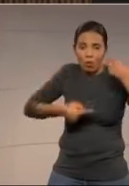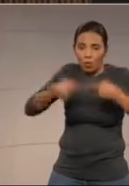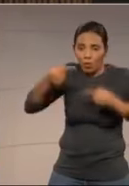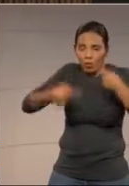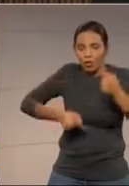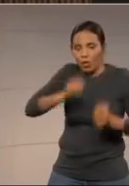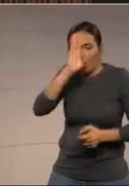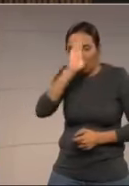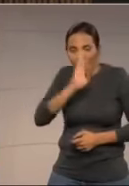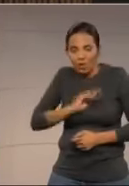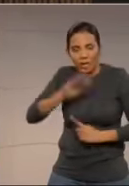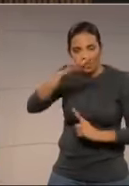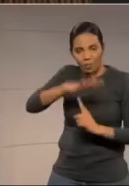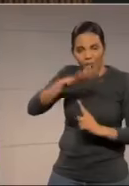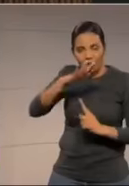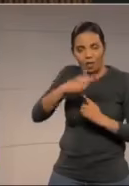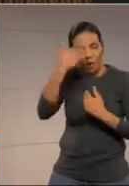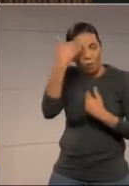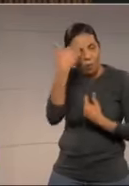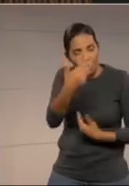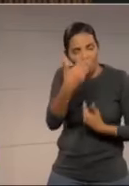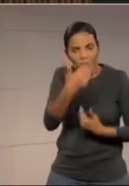do Paraná. Meu muito obrigado.